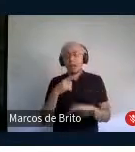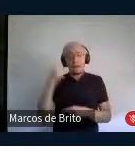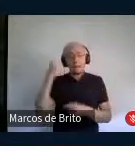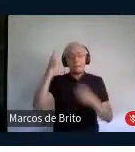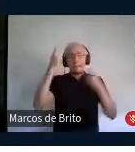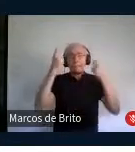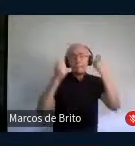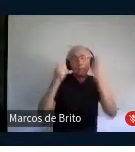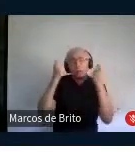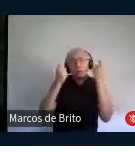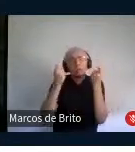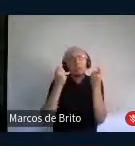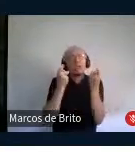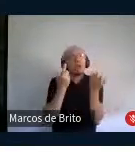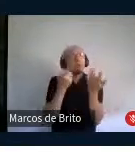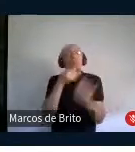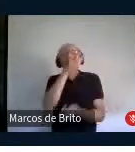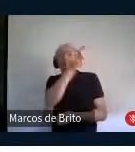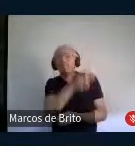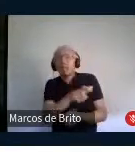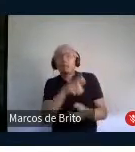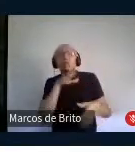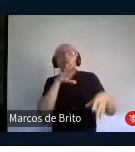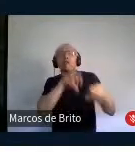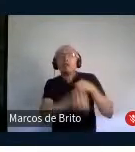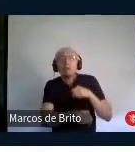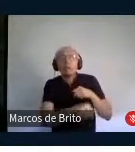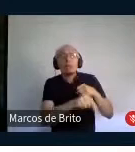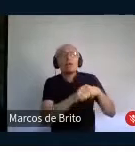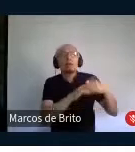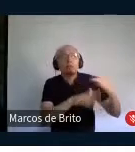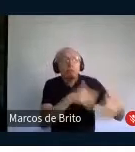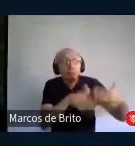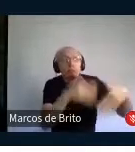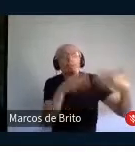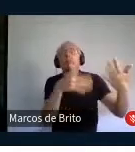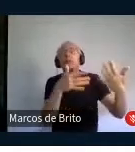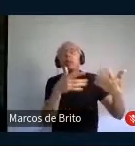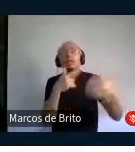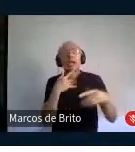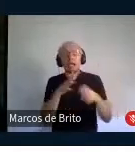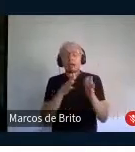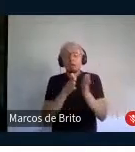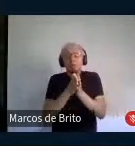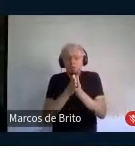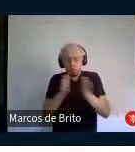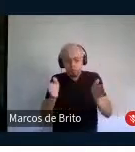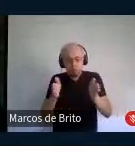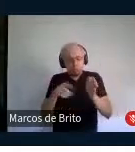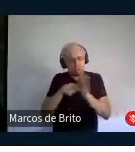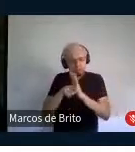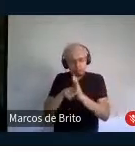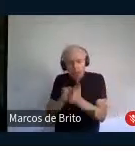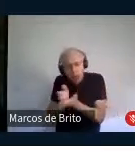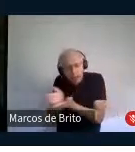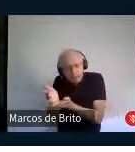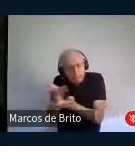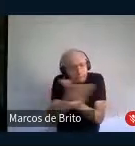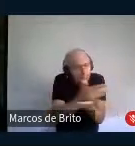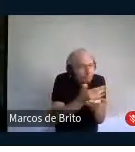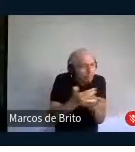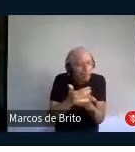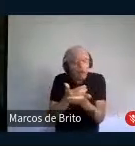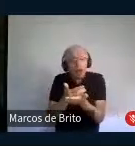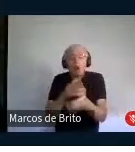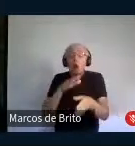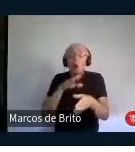a formação continuada, nós delimitamos, né, para análise dessa pesquisa, os cursos de